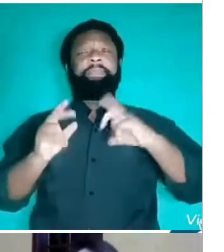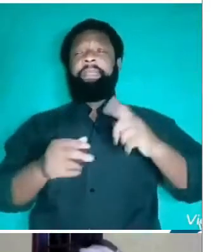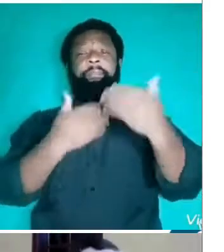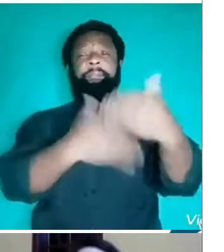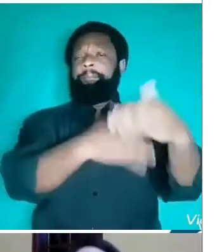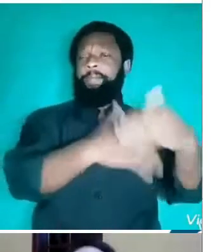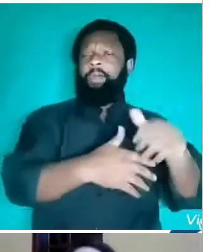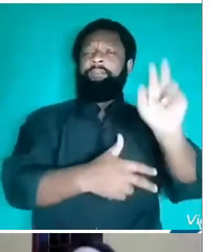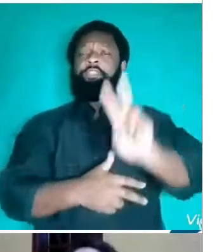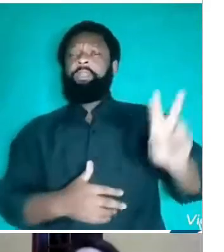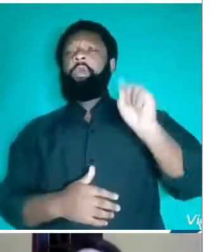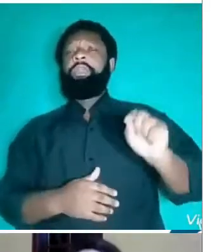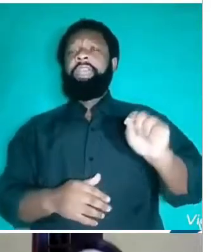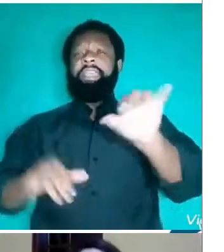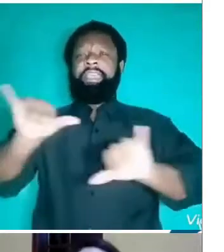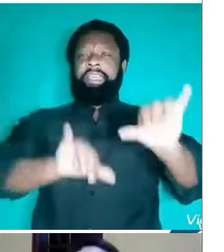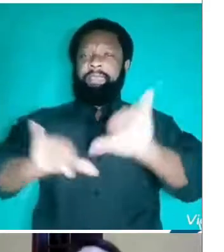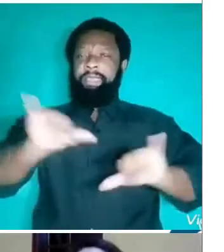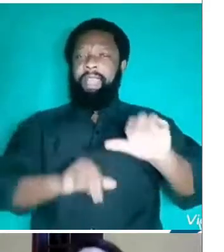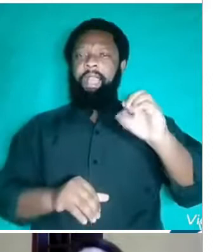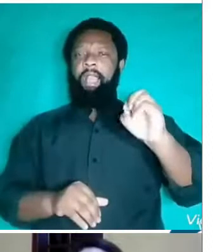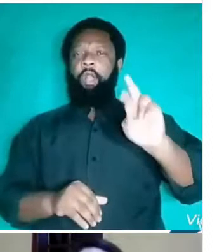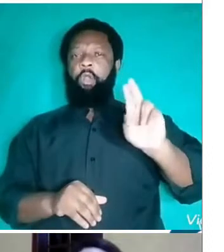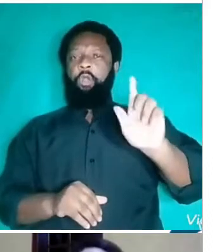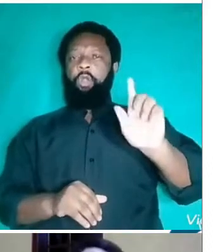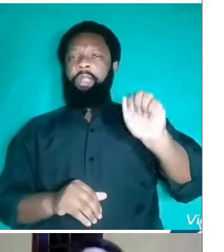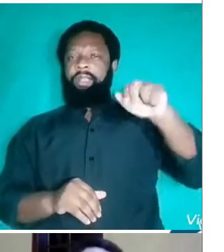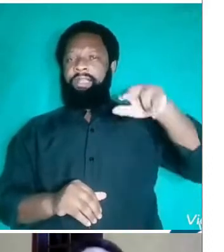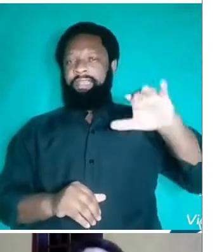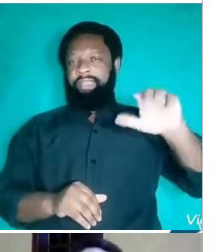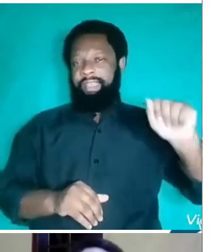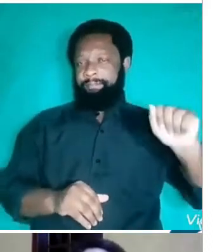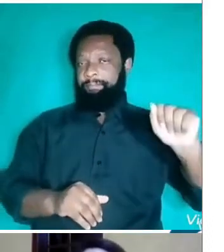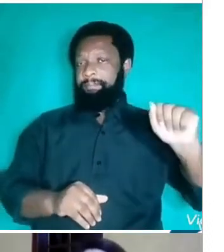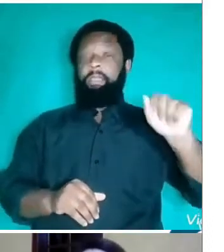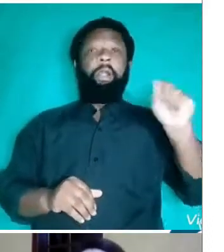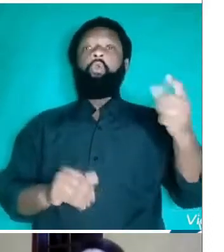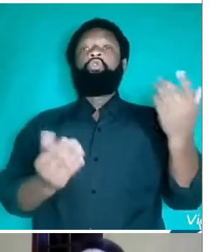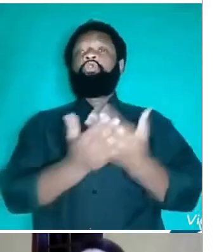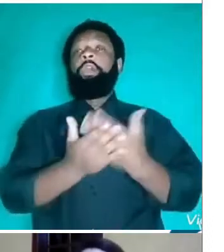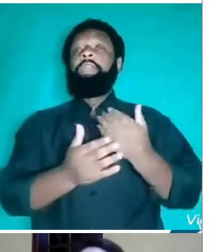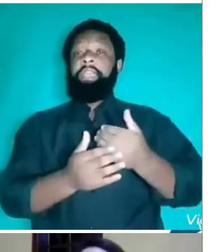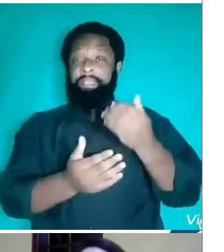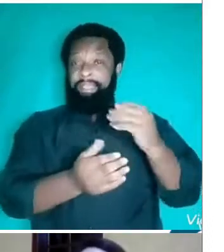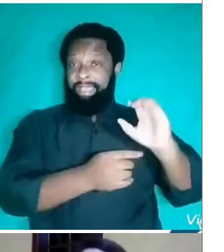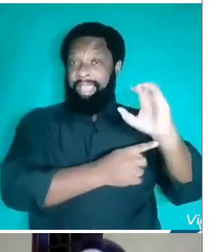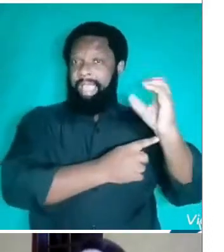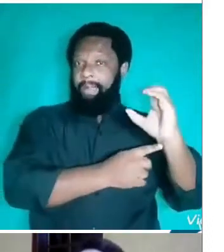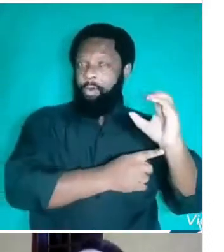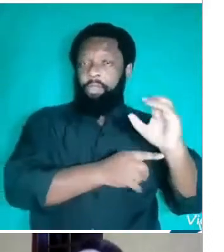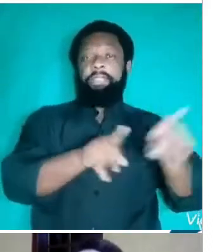recorrente nos vestibulares, que é a Química Orgânica. Mais especificamente, nessa primeira aula, a gente vai falar do estudo do carbono e